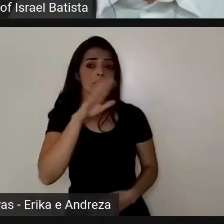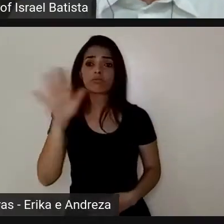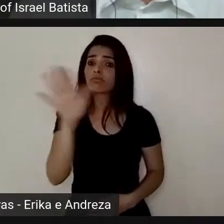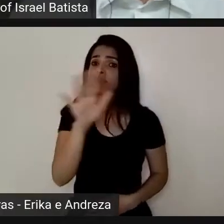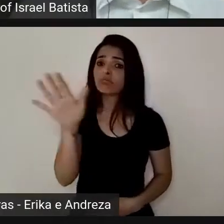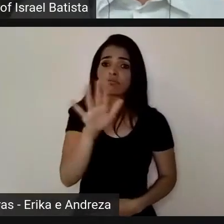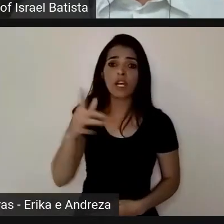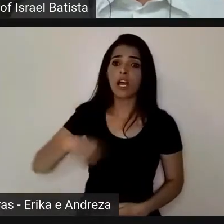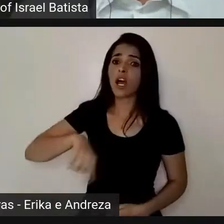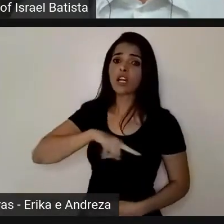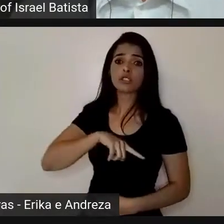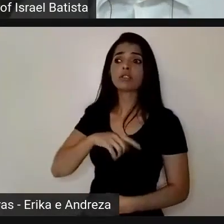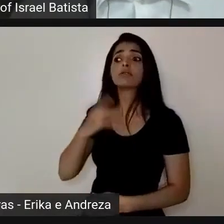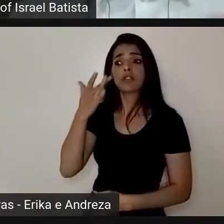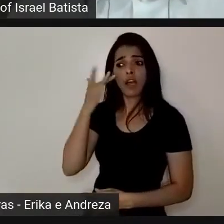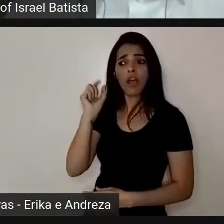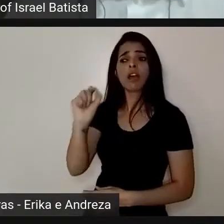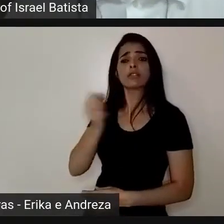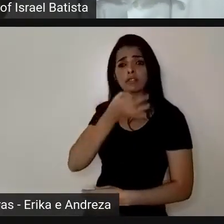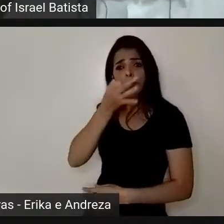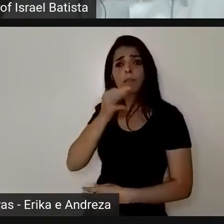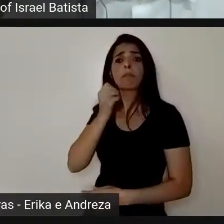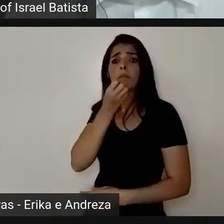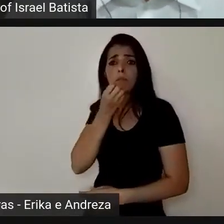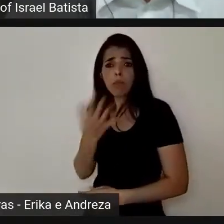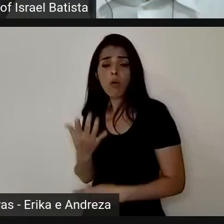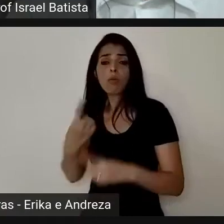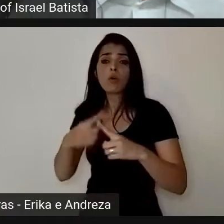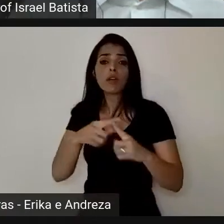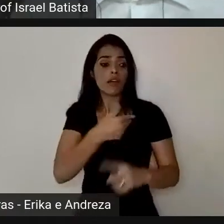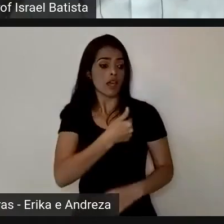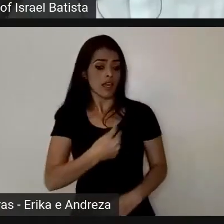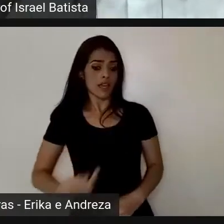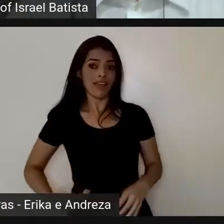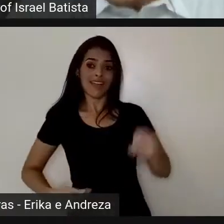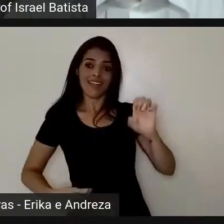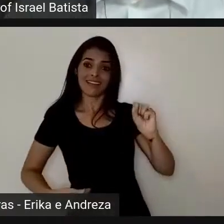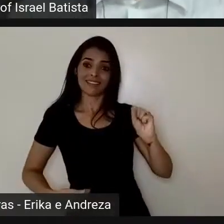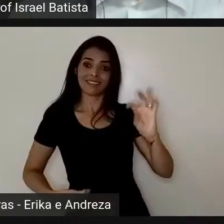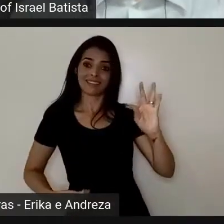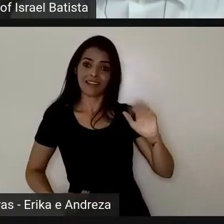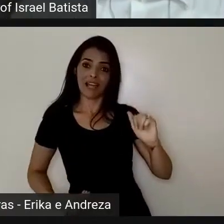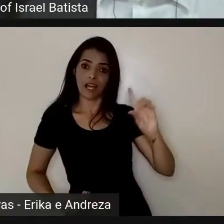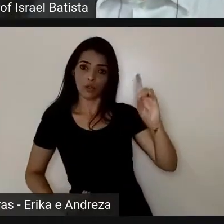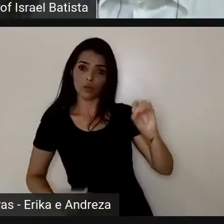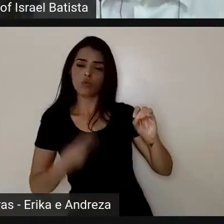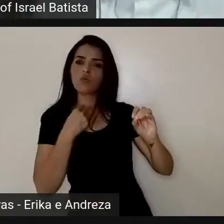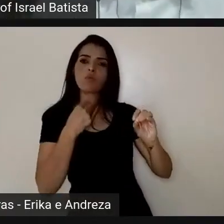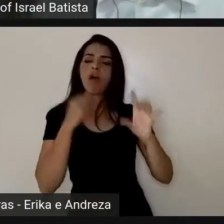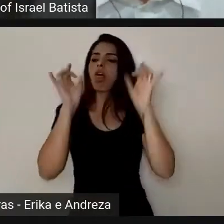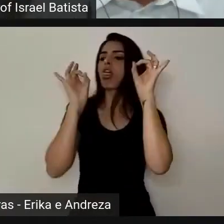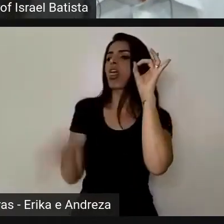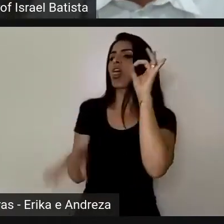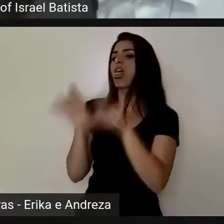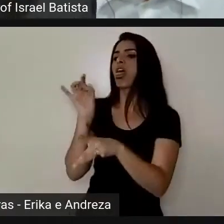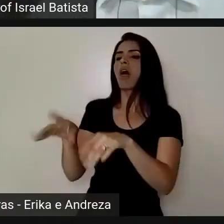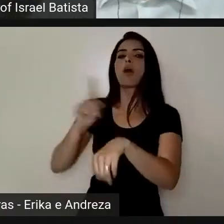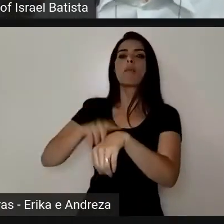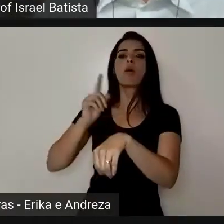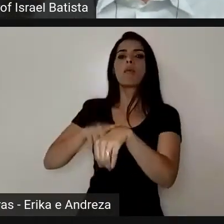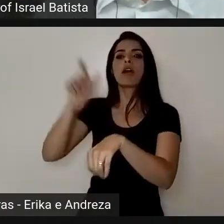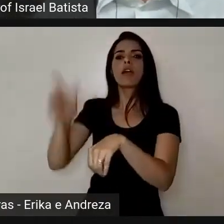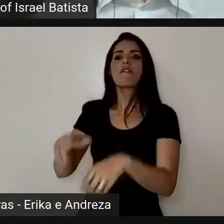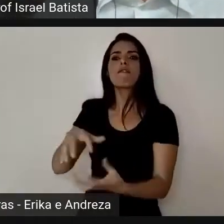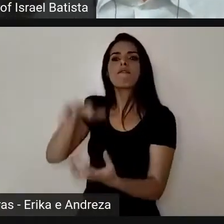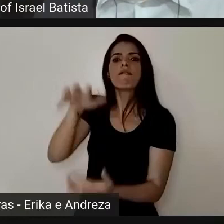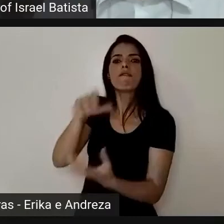menor sentido. Porque o Estado não pode agir de maneira a descartar os trabalhadores justamente no momento em que eles ficam